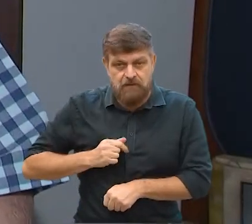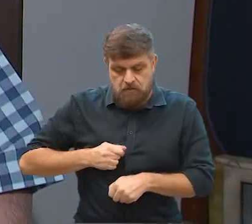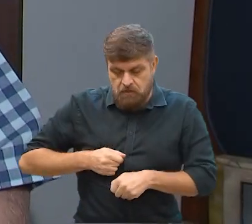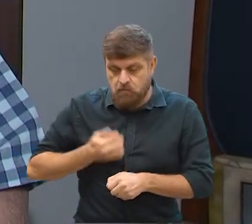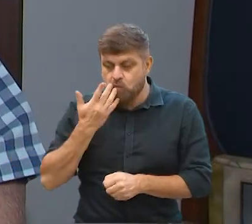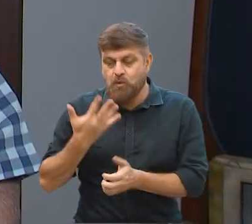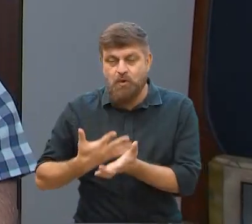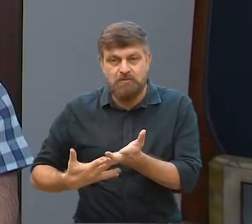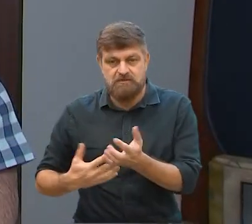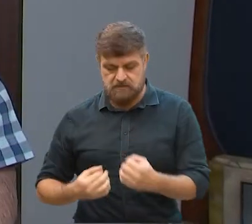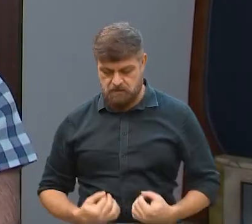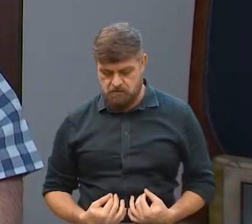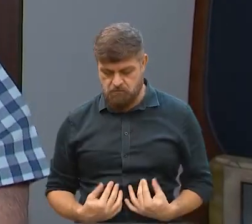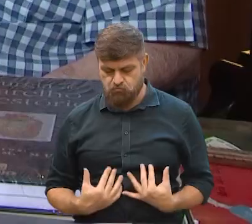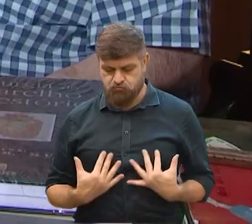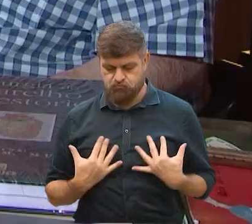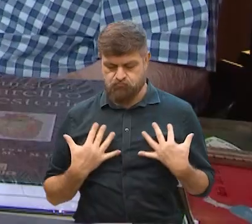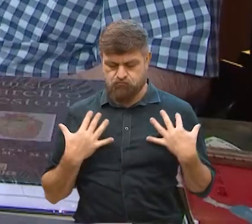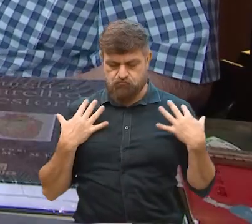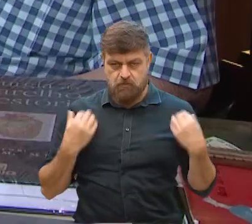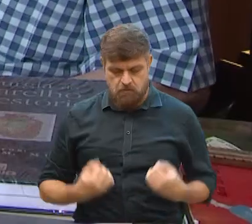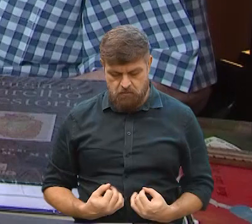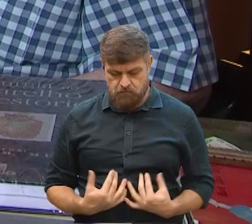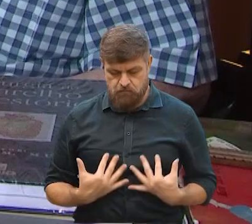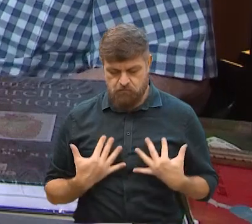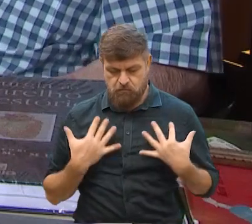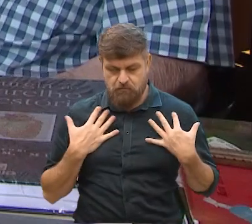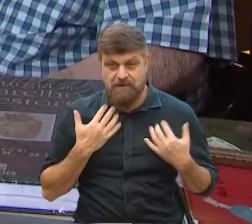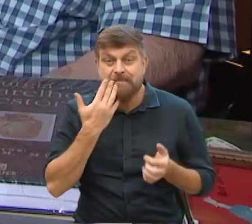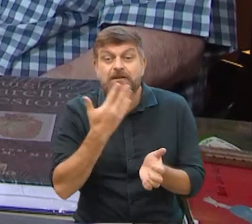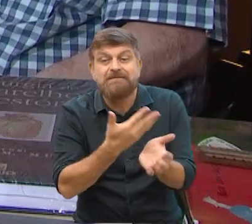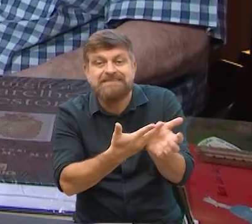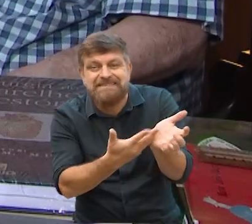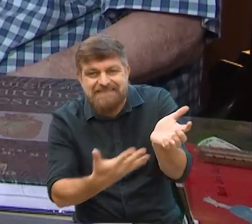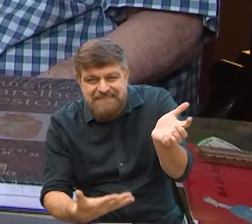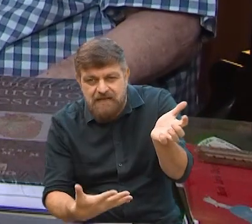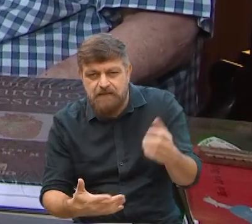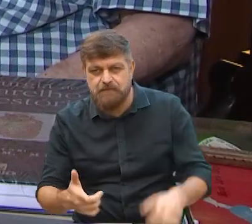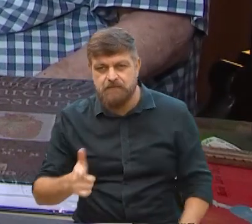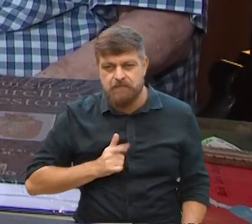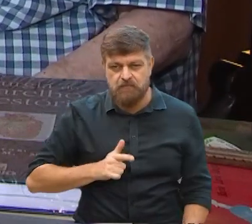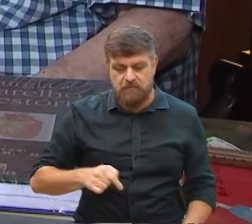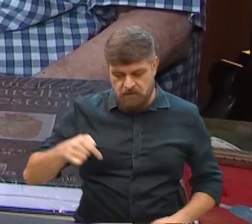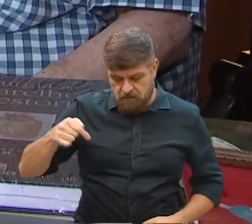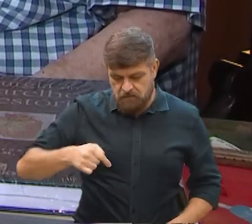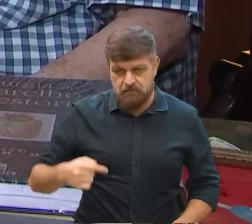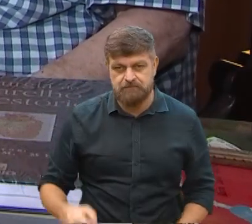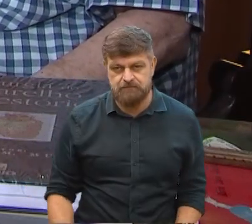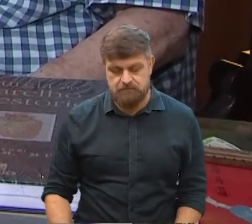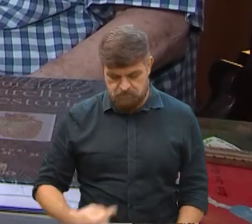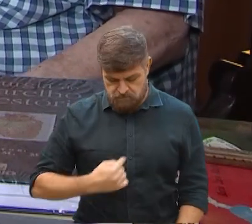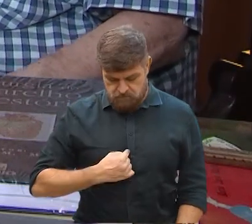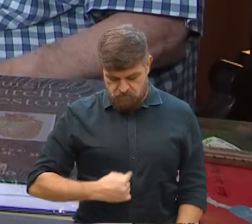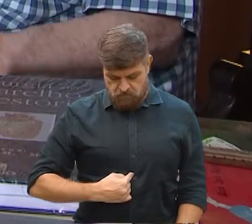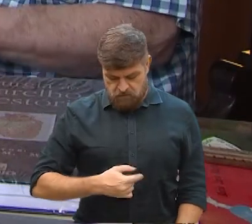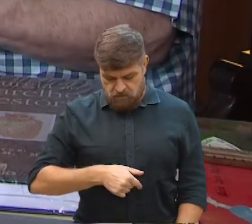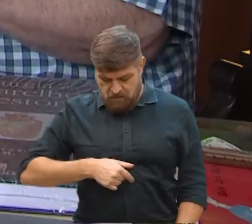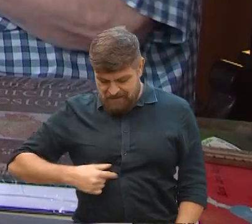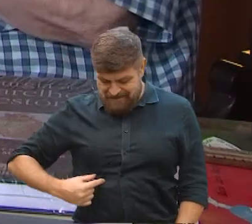para o sangue para ir para o corpo todo. E como é que é feito esse transporte? Na parede do